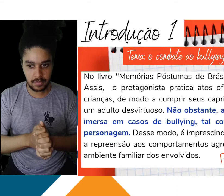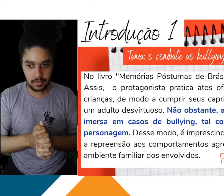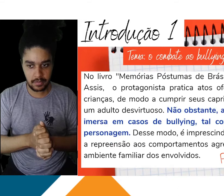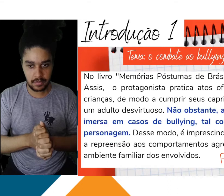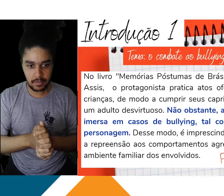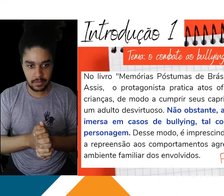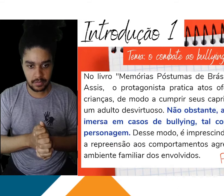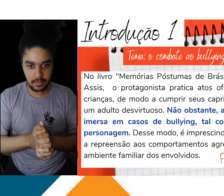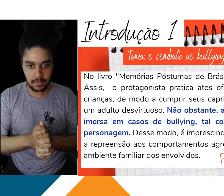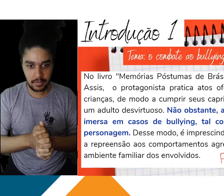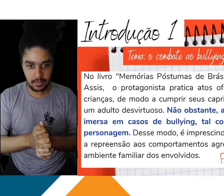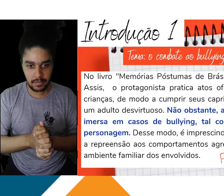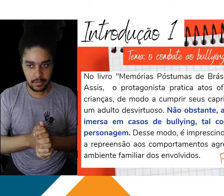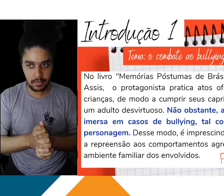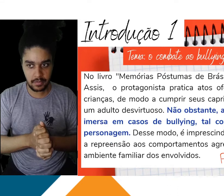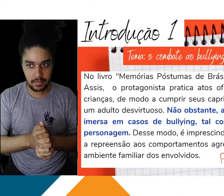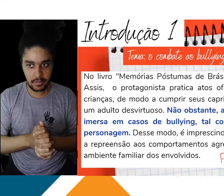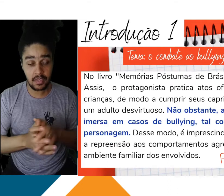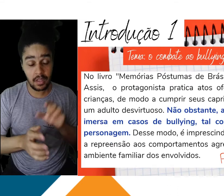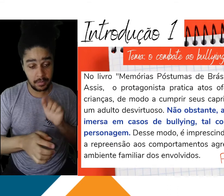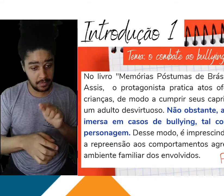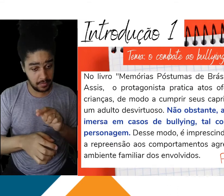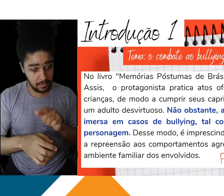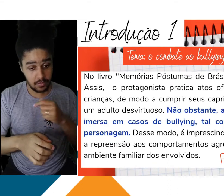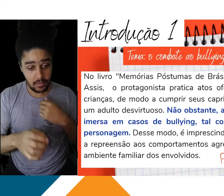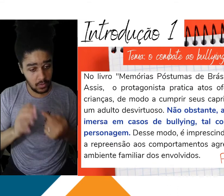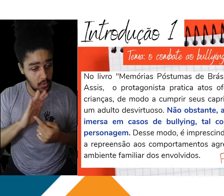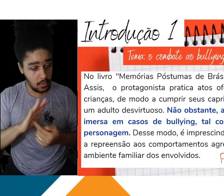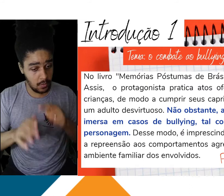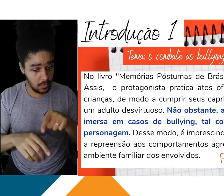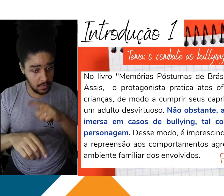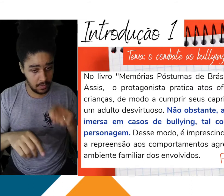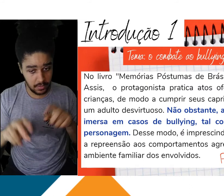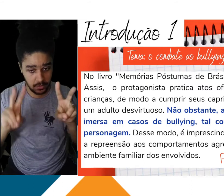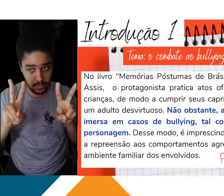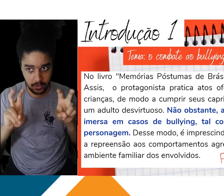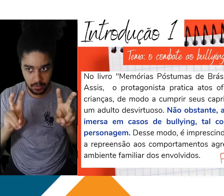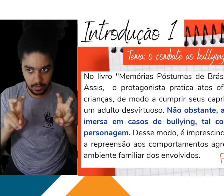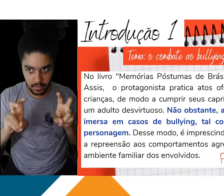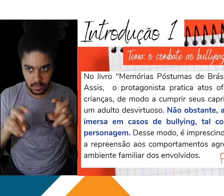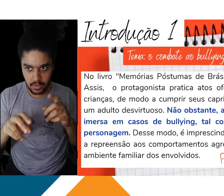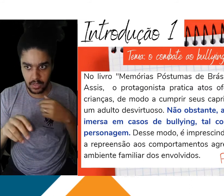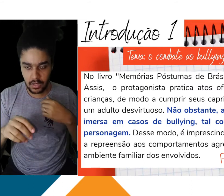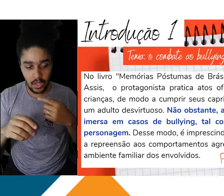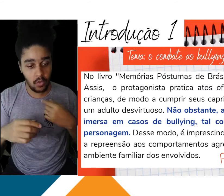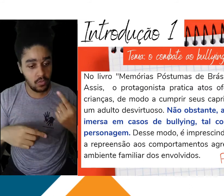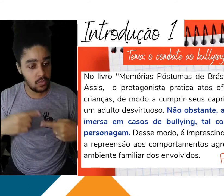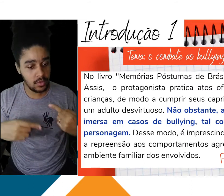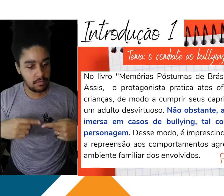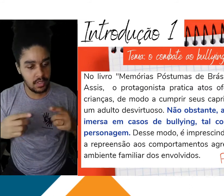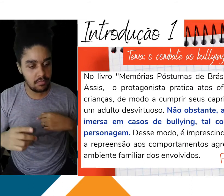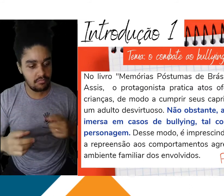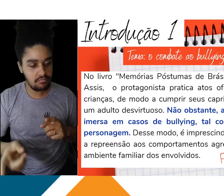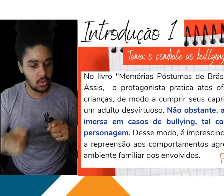bullying, tal como as praticadas pelo personagem. Veja, aqui eu apresentei o tema, aqui eu mostrei para o meu corretor que eu